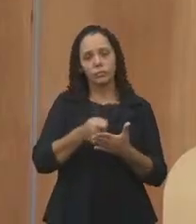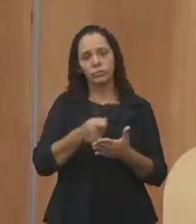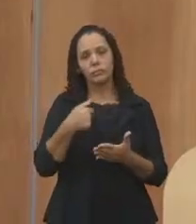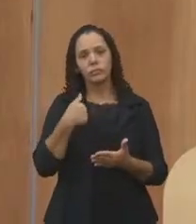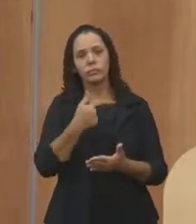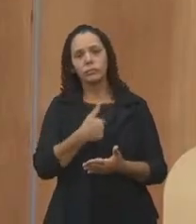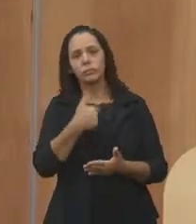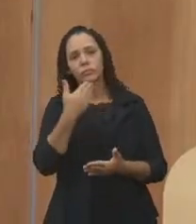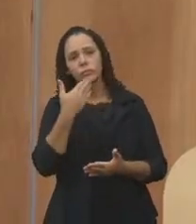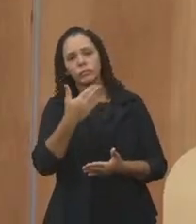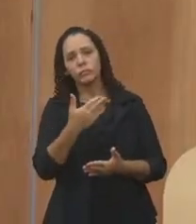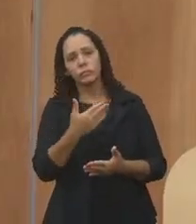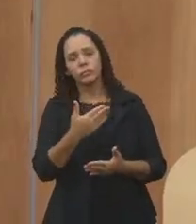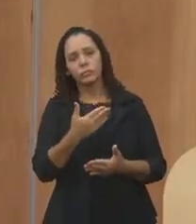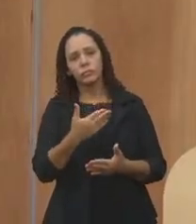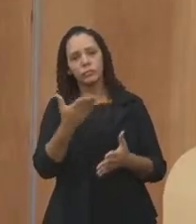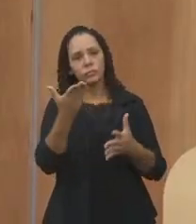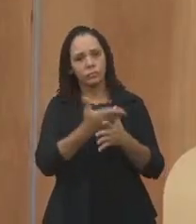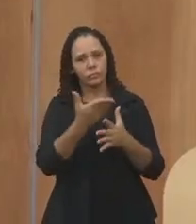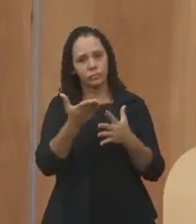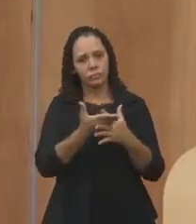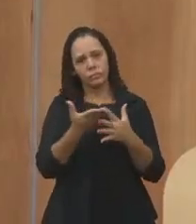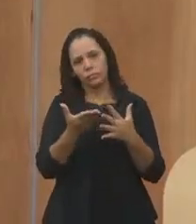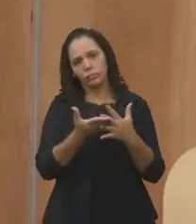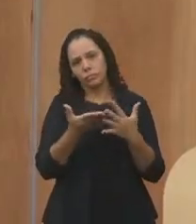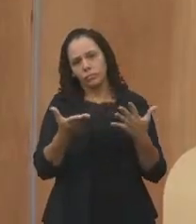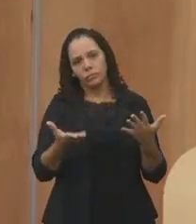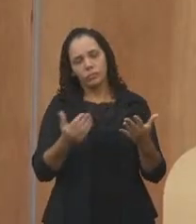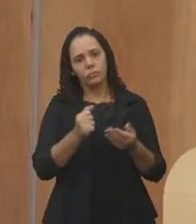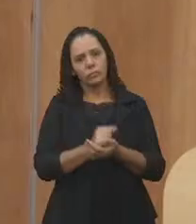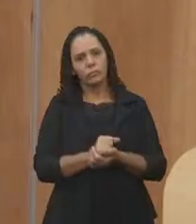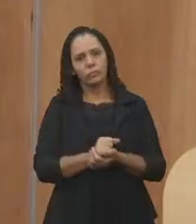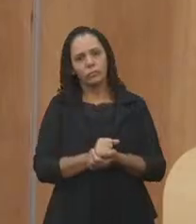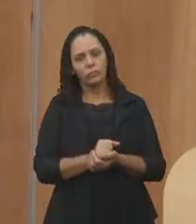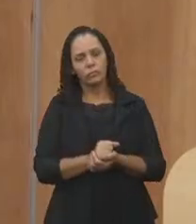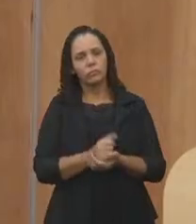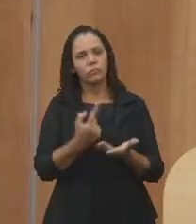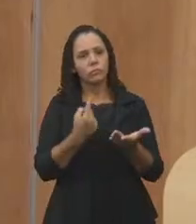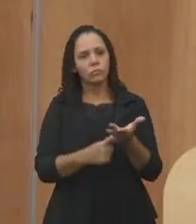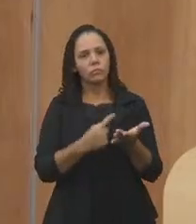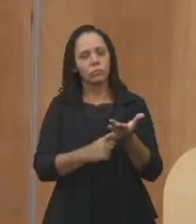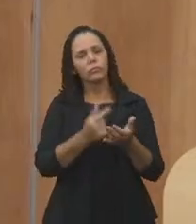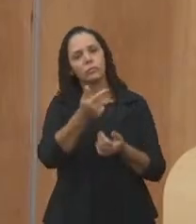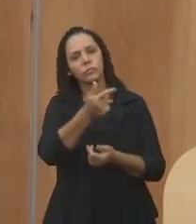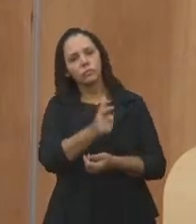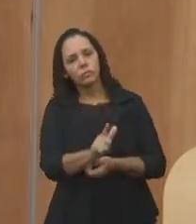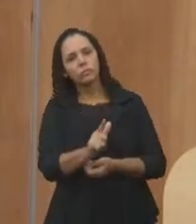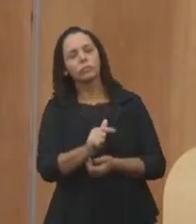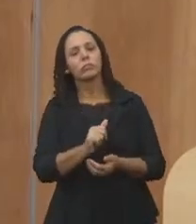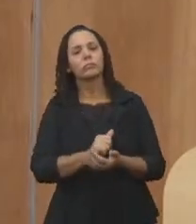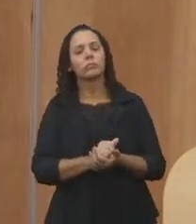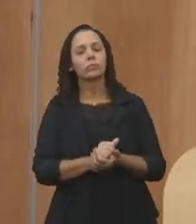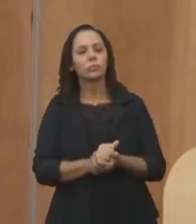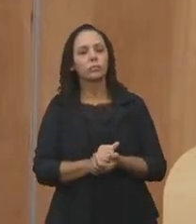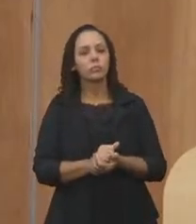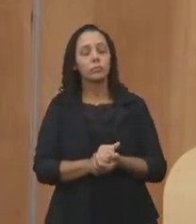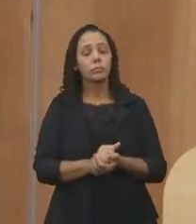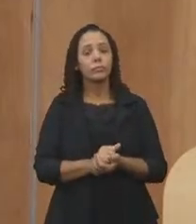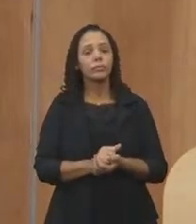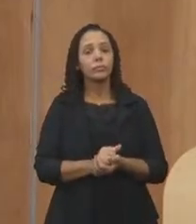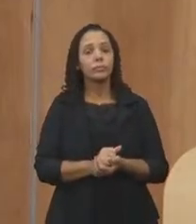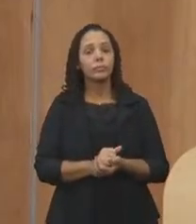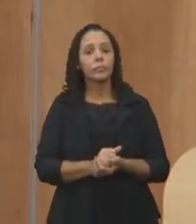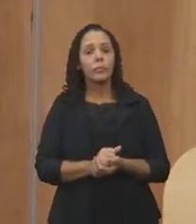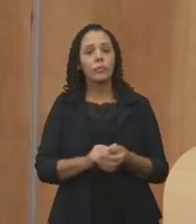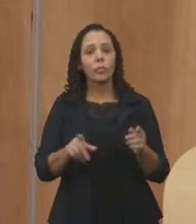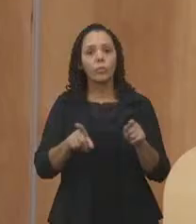com fornecedores, tem tentado suprimir contratos que a gente acha que é possível sem afetar serviços essenciais,